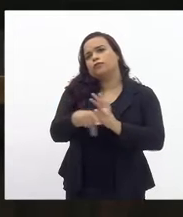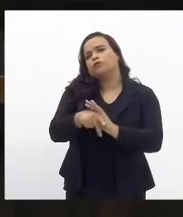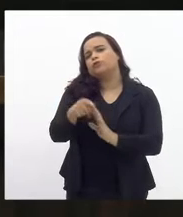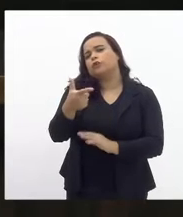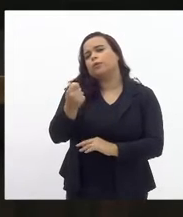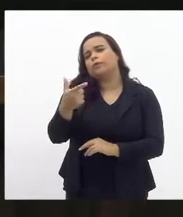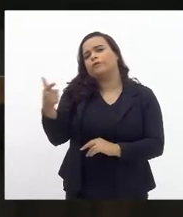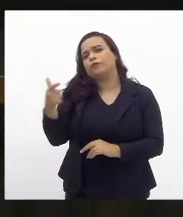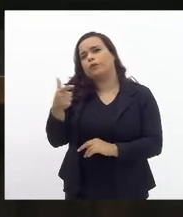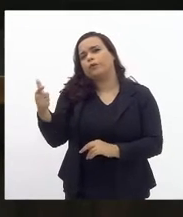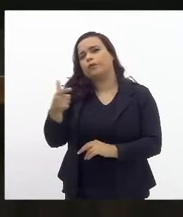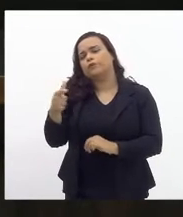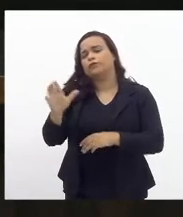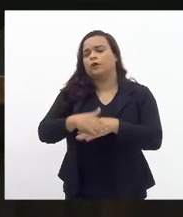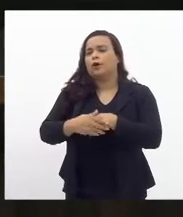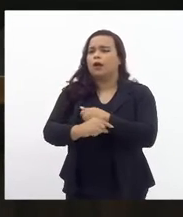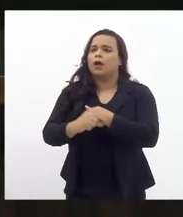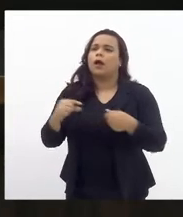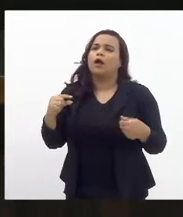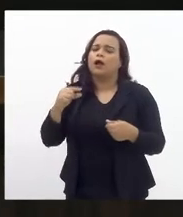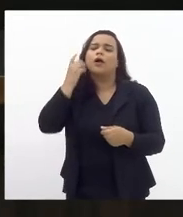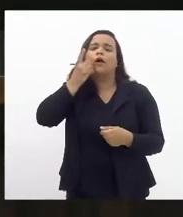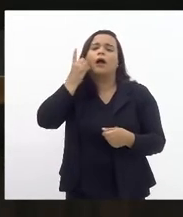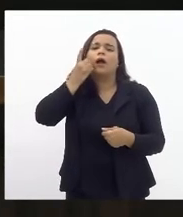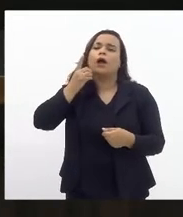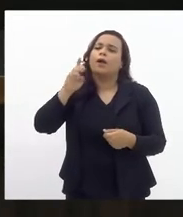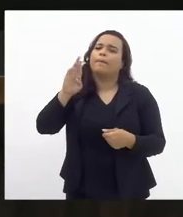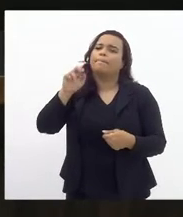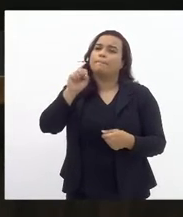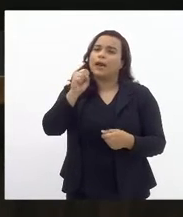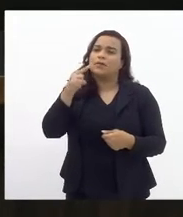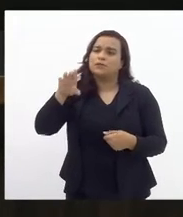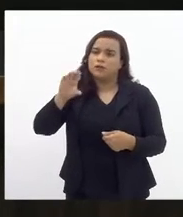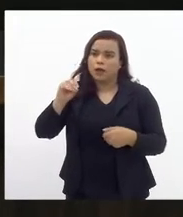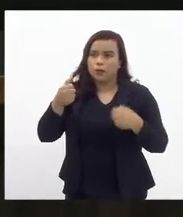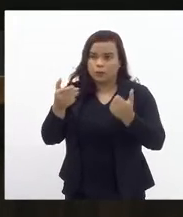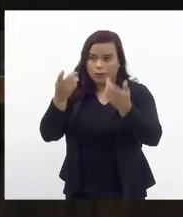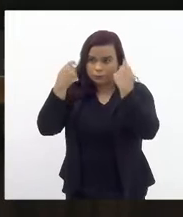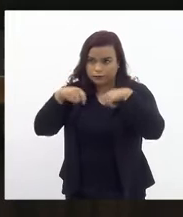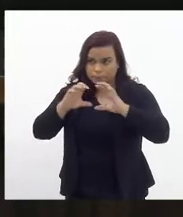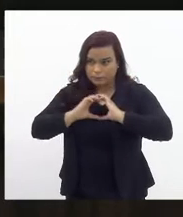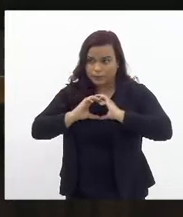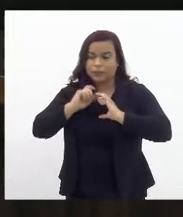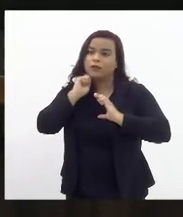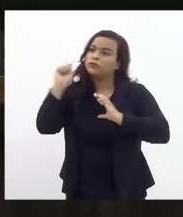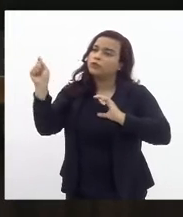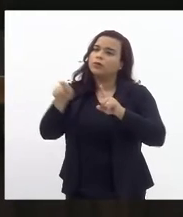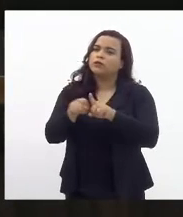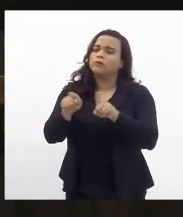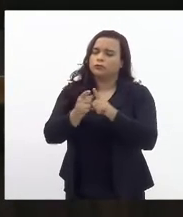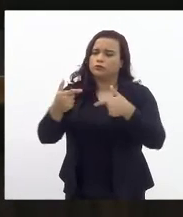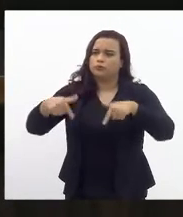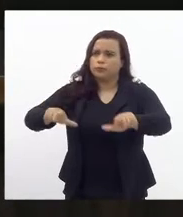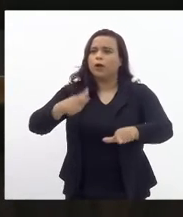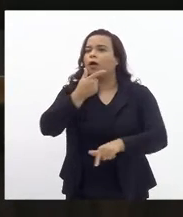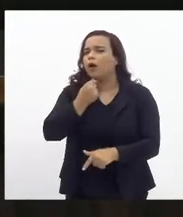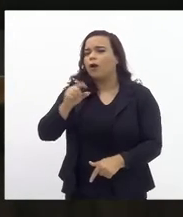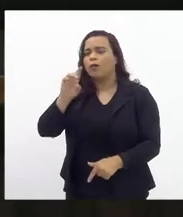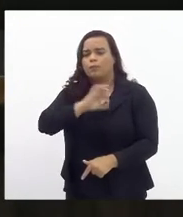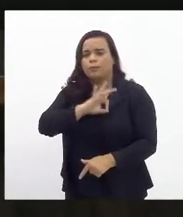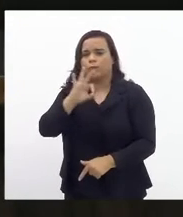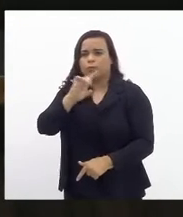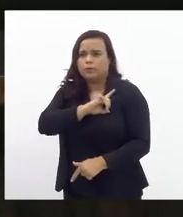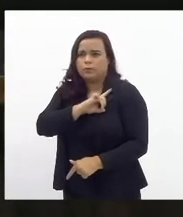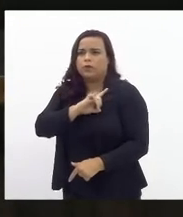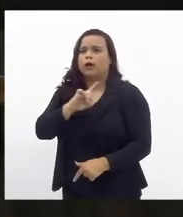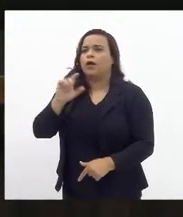2022, de autoria do deputado Brazão, que concede a medalha Tiradentes, respectivo diploma, ao delegado de polícia do Estado do Rio de Janeiro, André